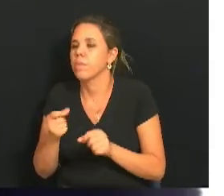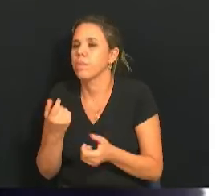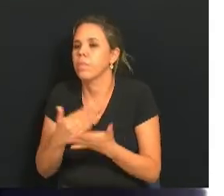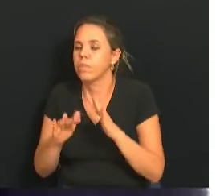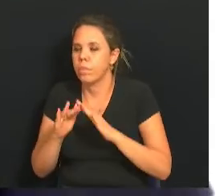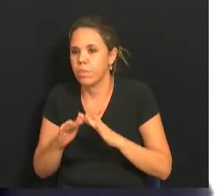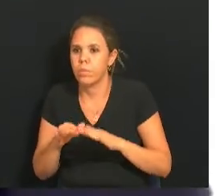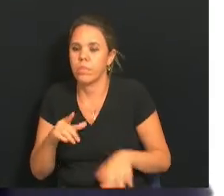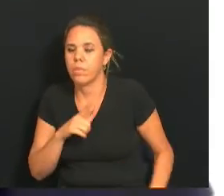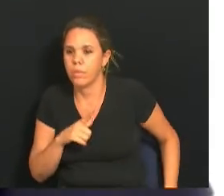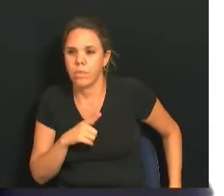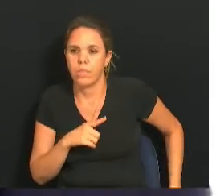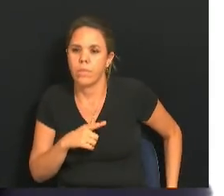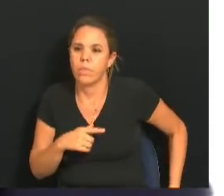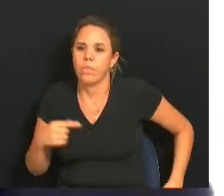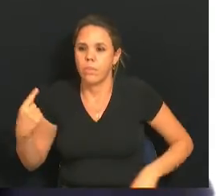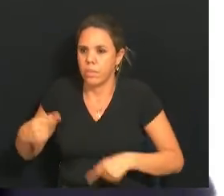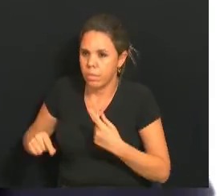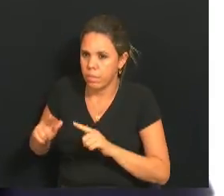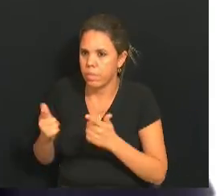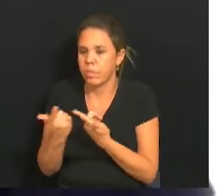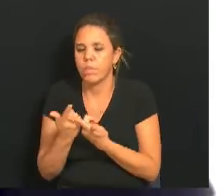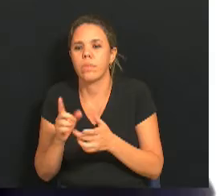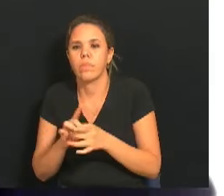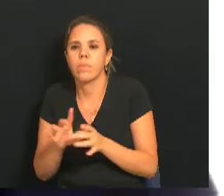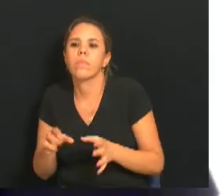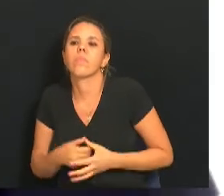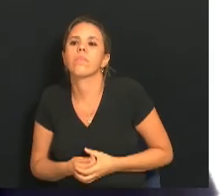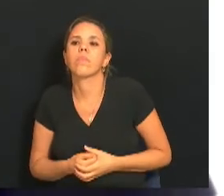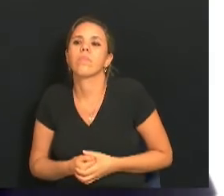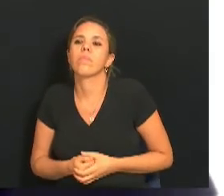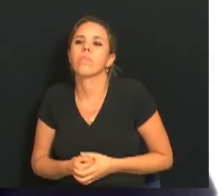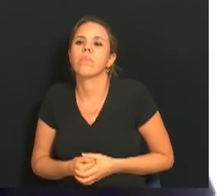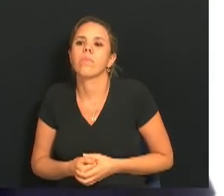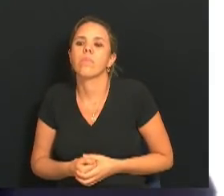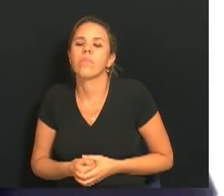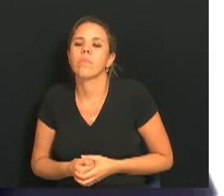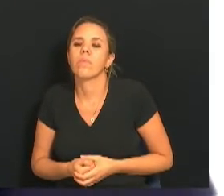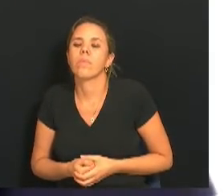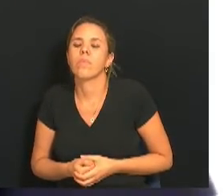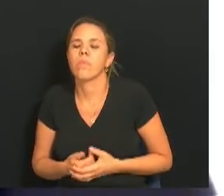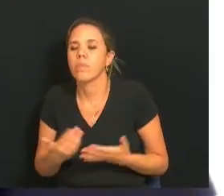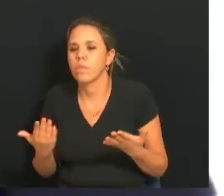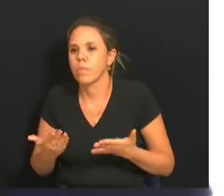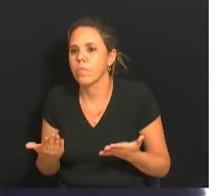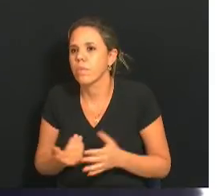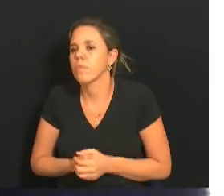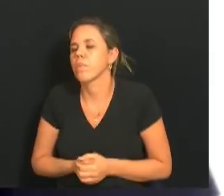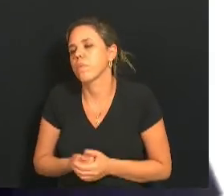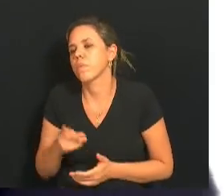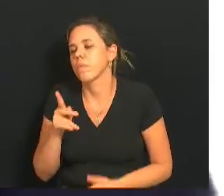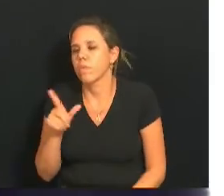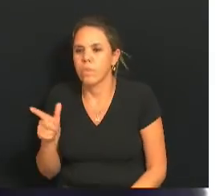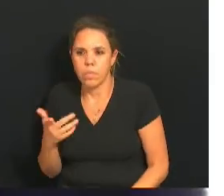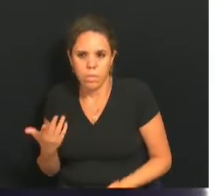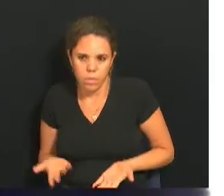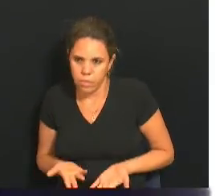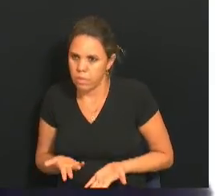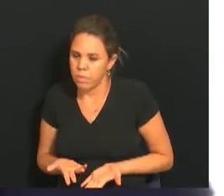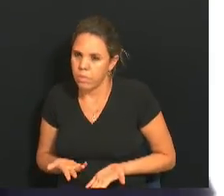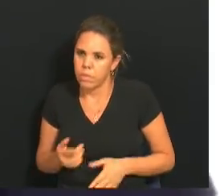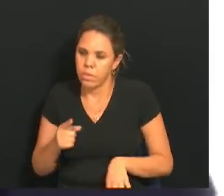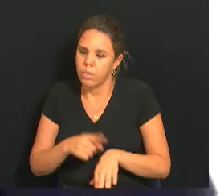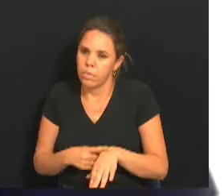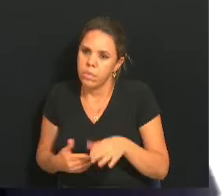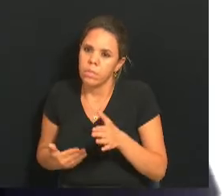quem discute a gestão democrática, enfim. Aí agora o PL venceu o prazo,